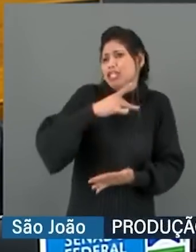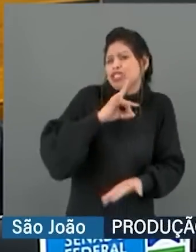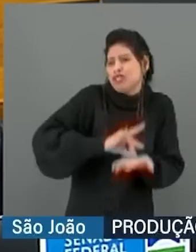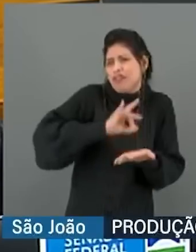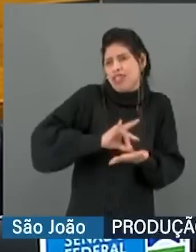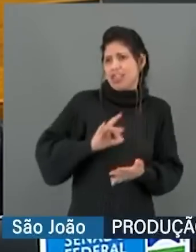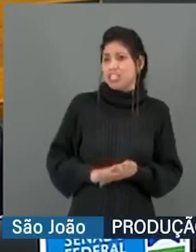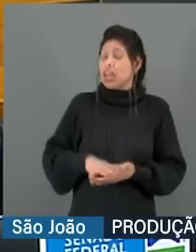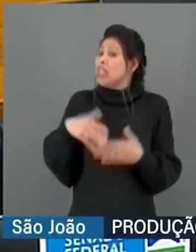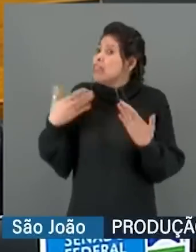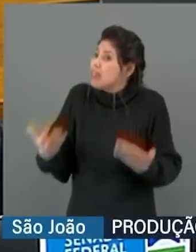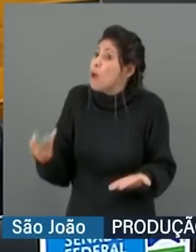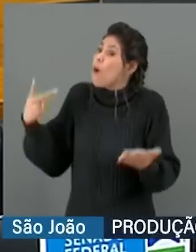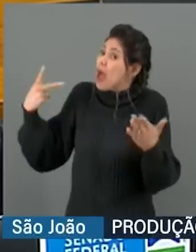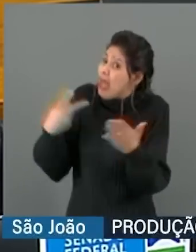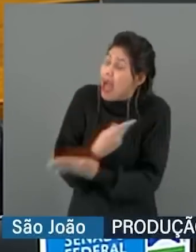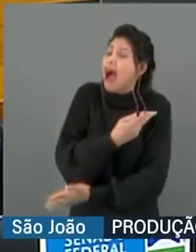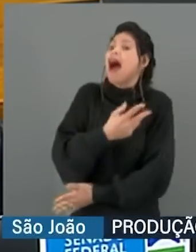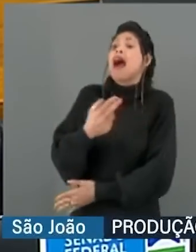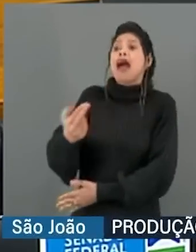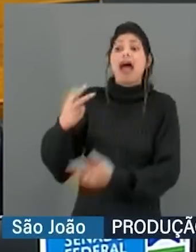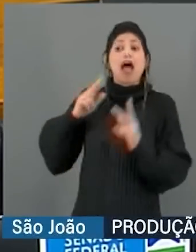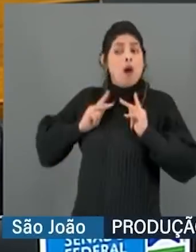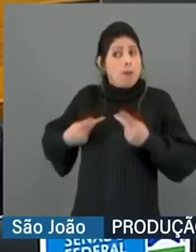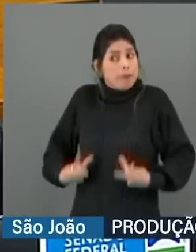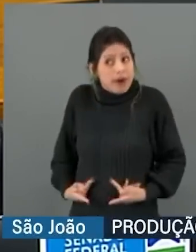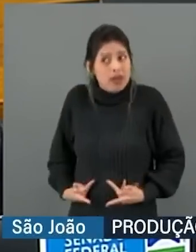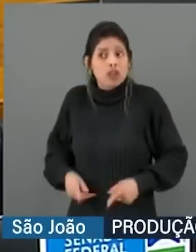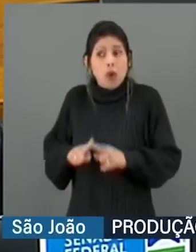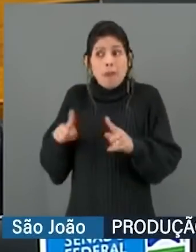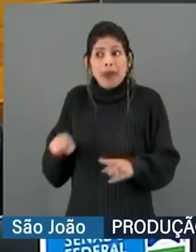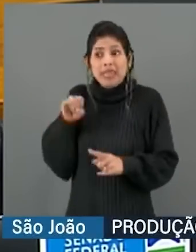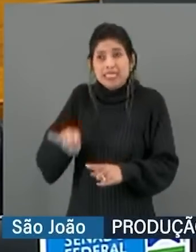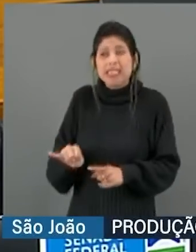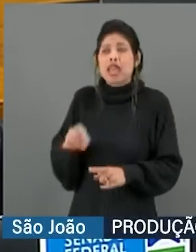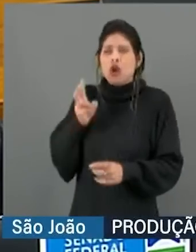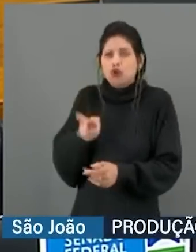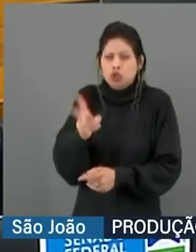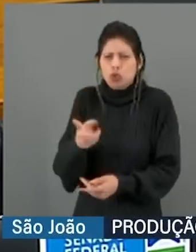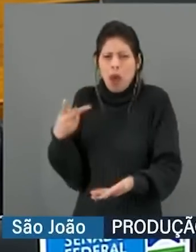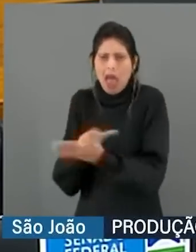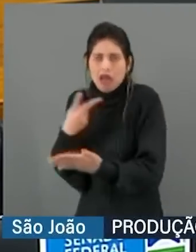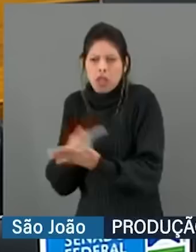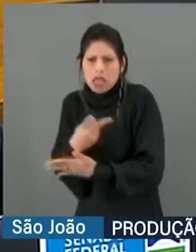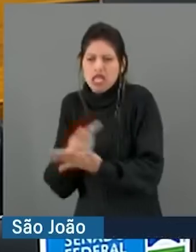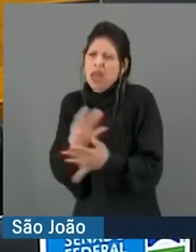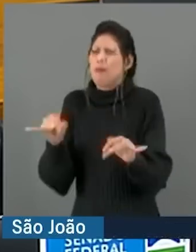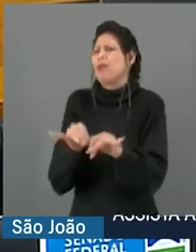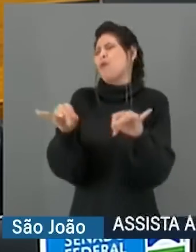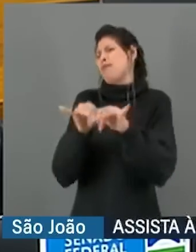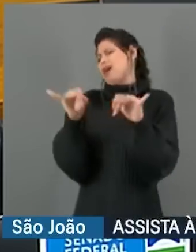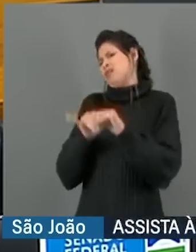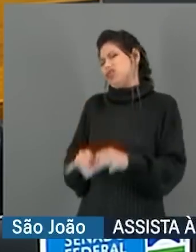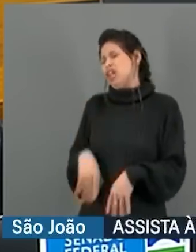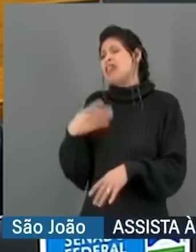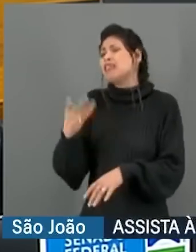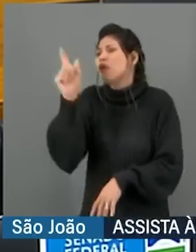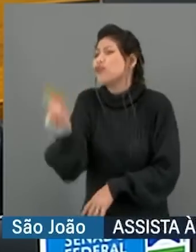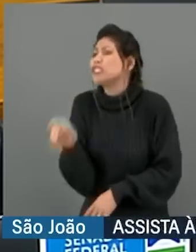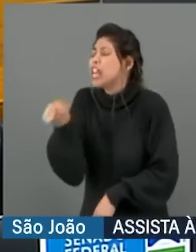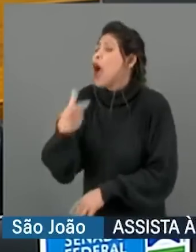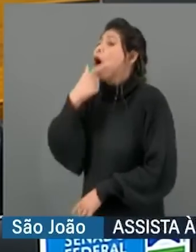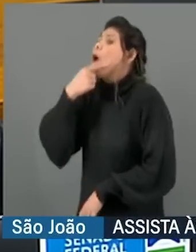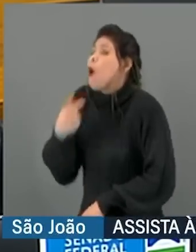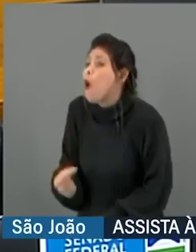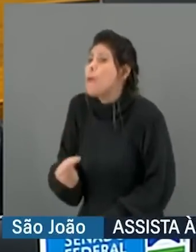Nós somos seres humanos. Persistir no erro que é bobagem. Então o senhor, como comandante das Forças Armadas, seja um homem de falar assim, eu errei, para a